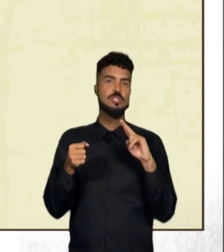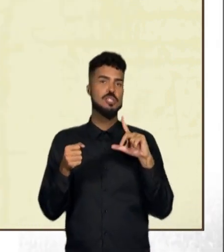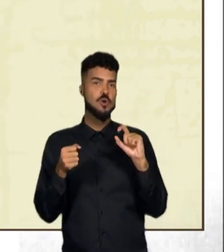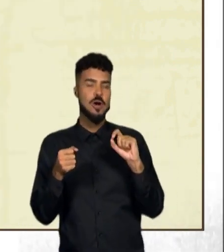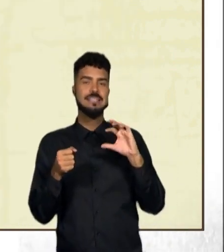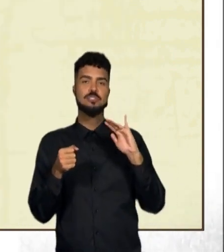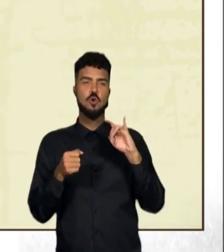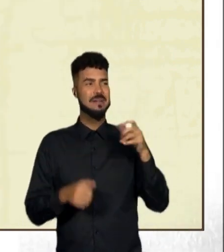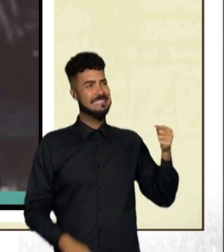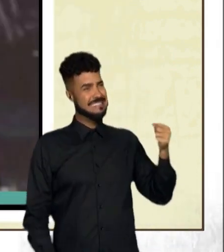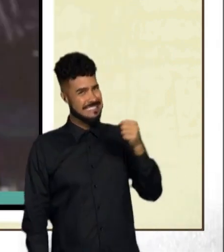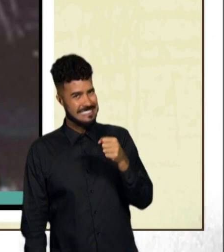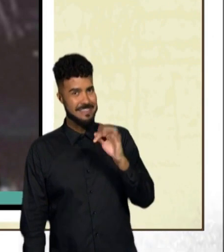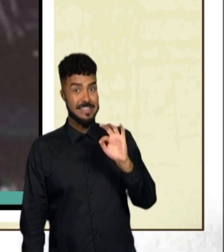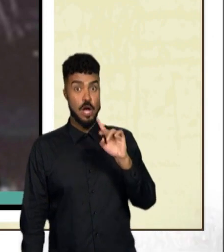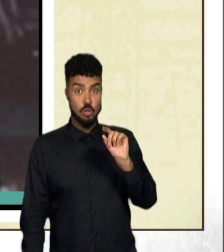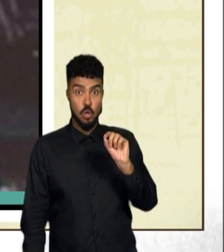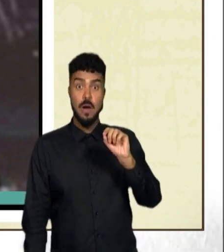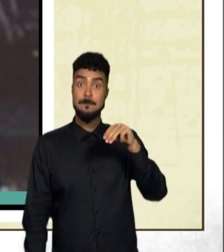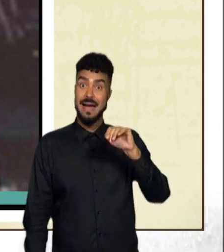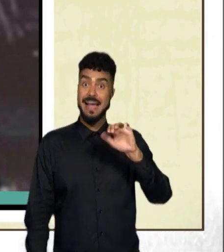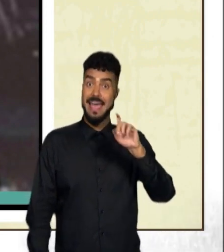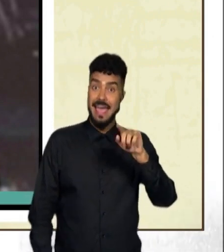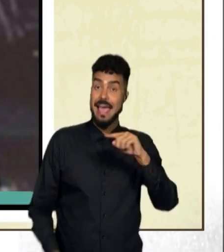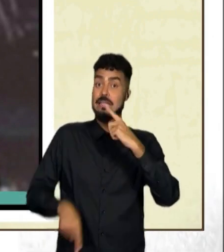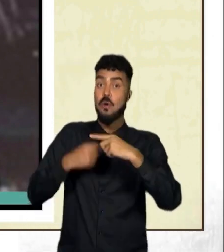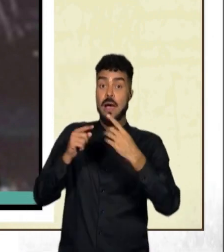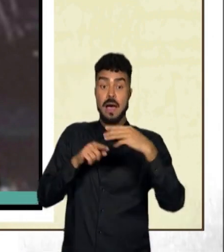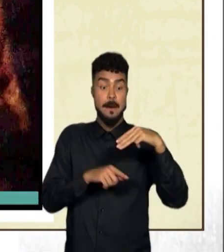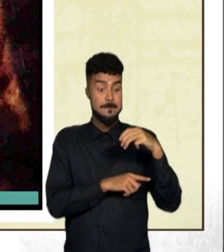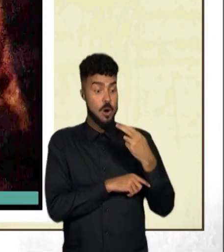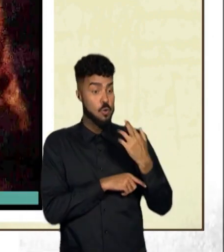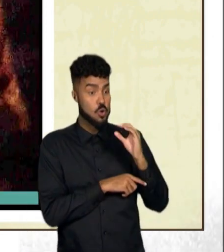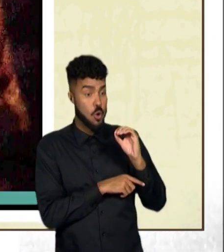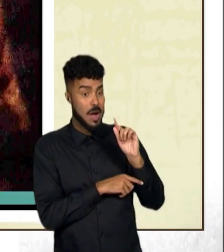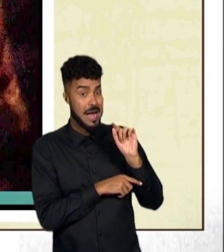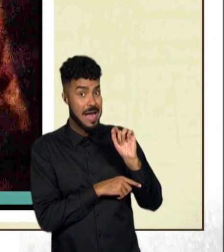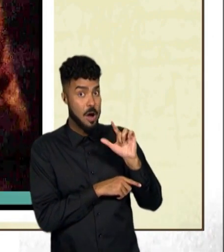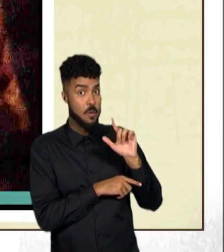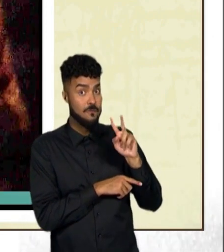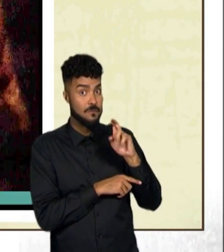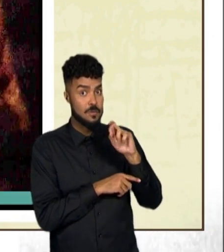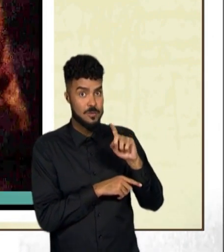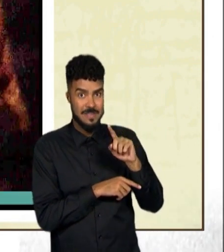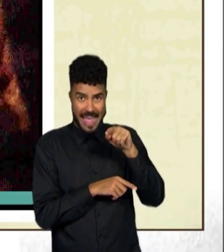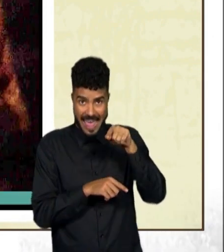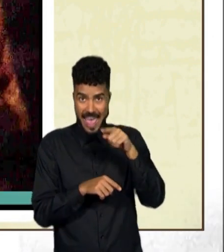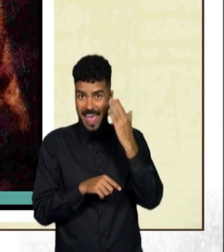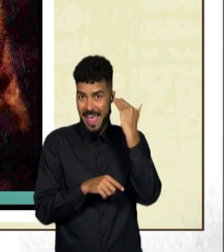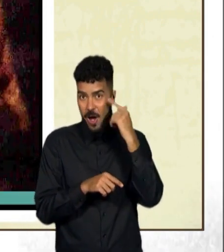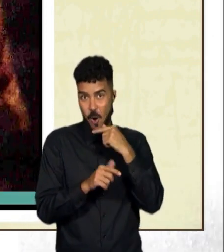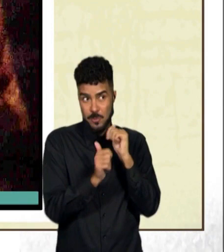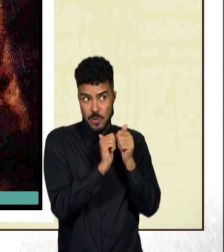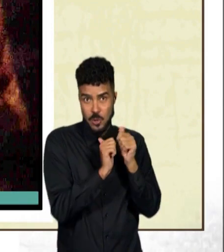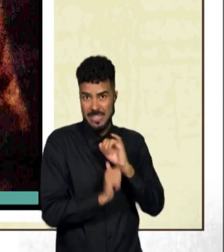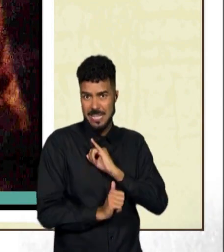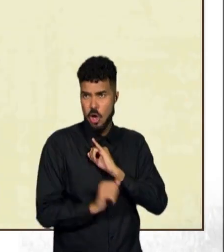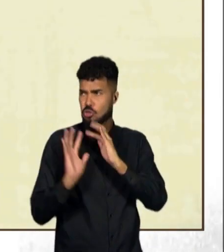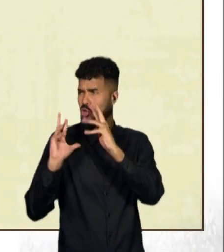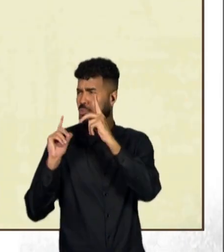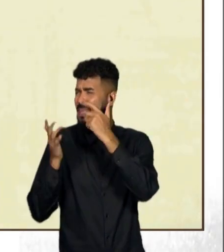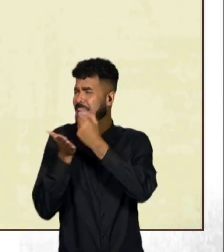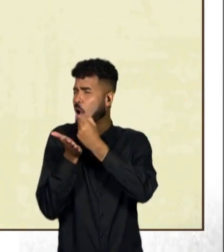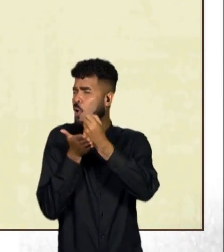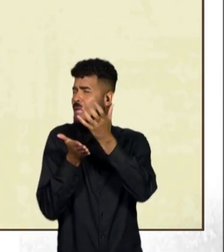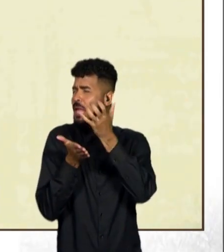como Fernando Macaé, depois o Mauro Galvão. O Mauro Galvão foi um jogador que era do Internacional, todo mundo queria, e